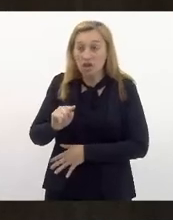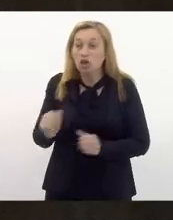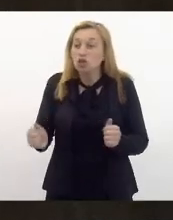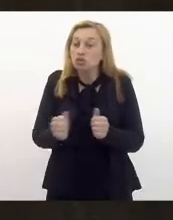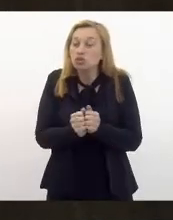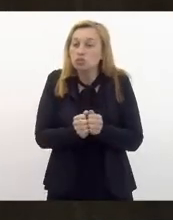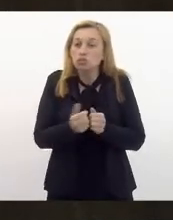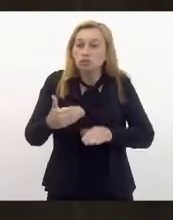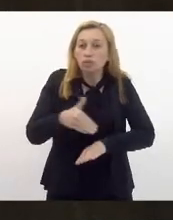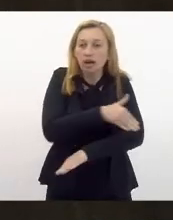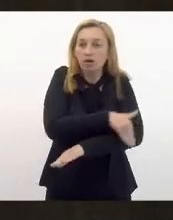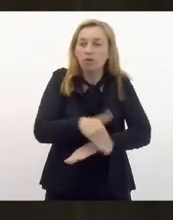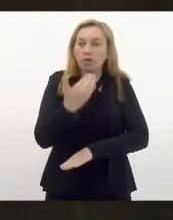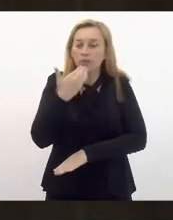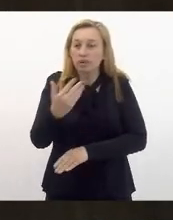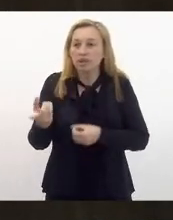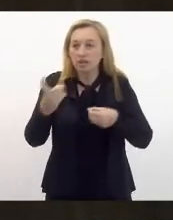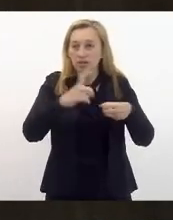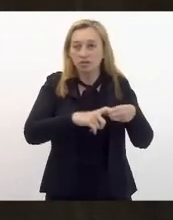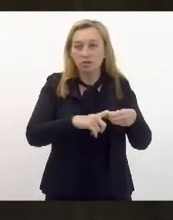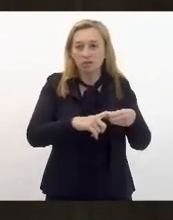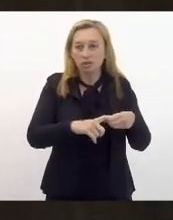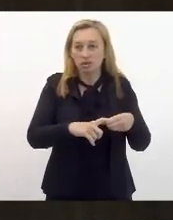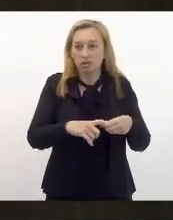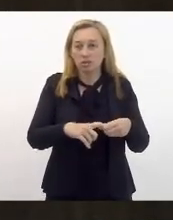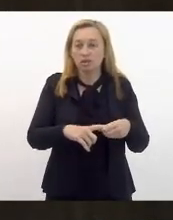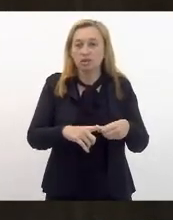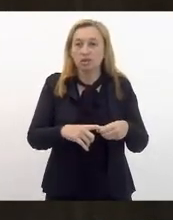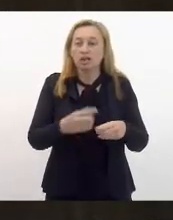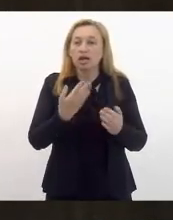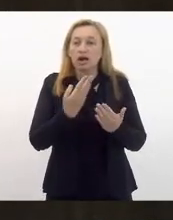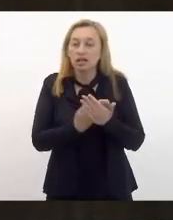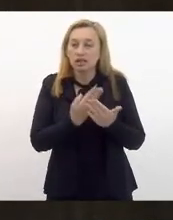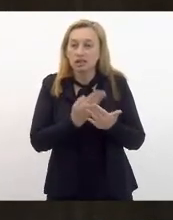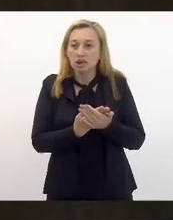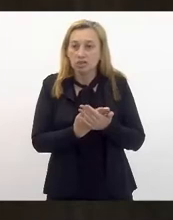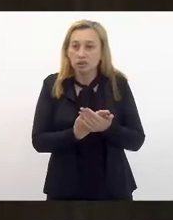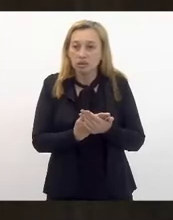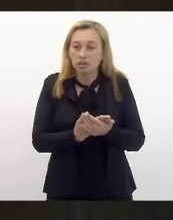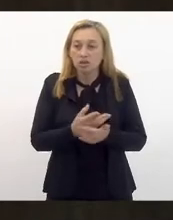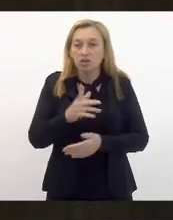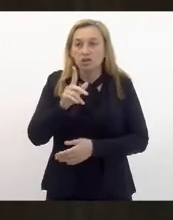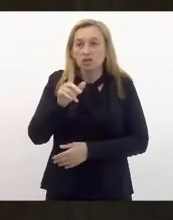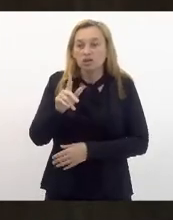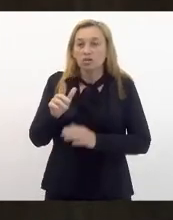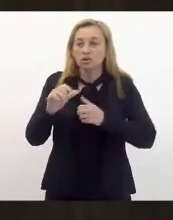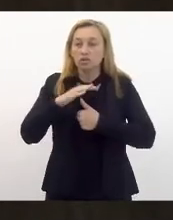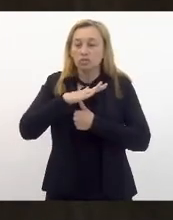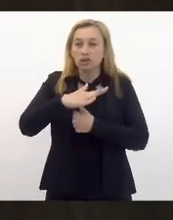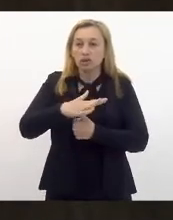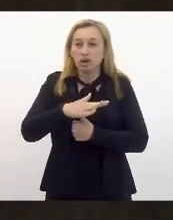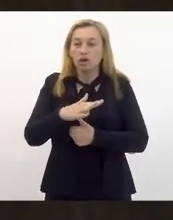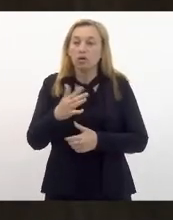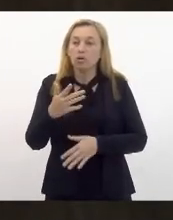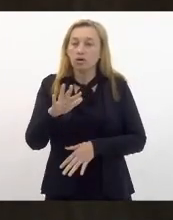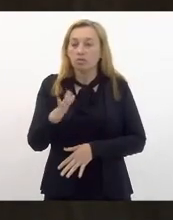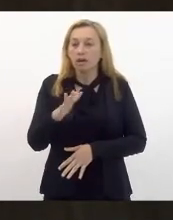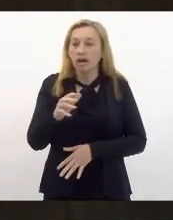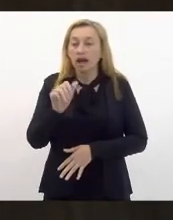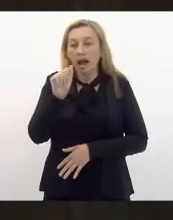todos juntos para Rua pedir o retorno às aulas Que pasmem o Senhor Reitor veio da como previsão